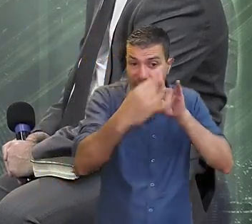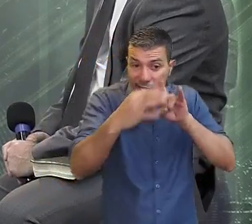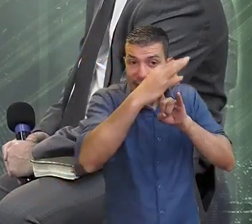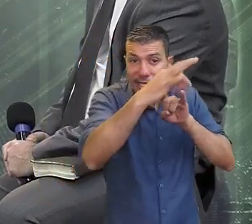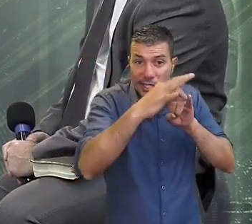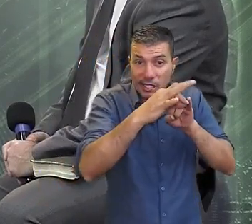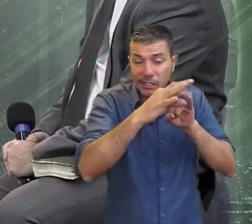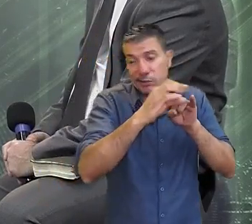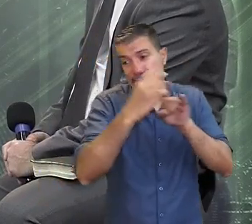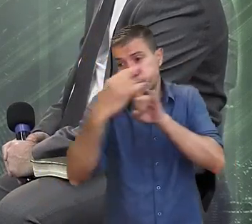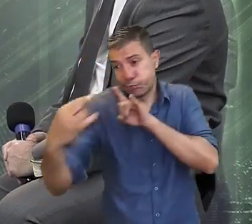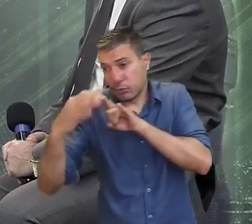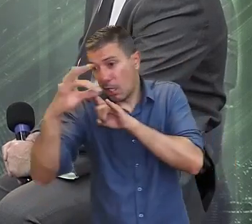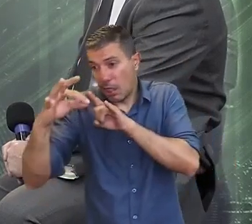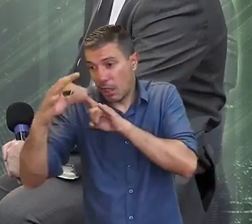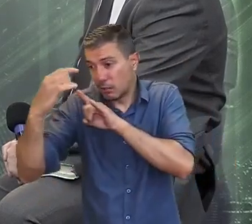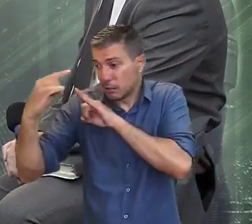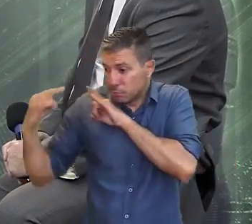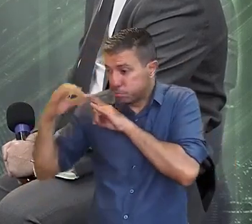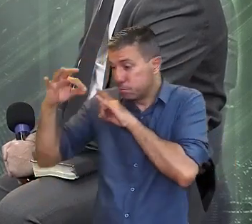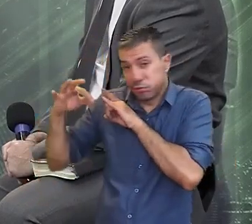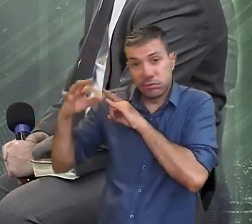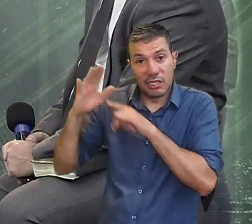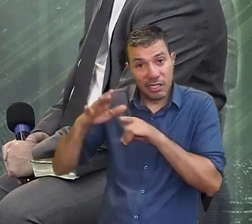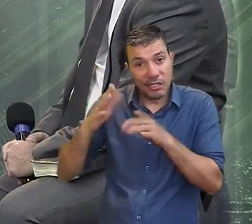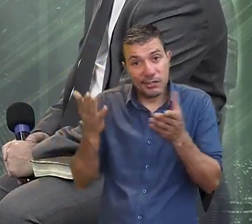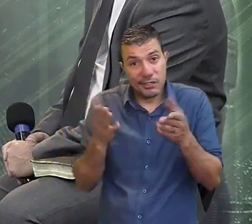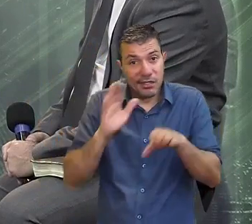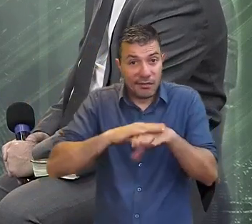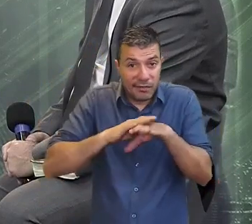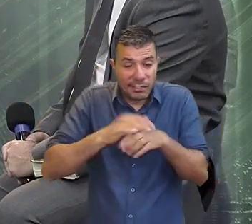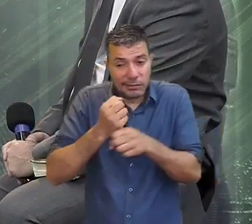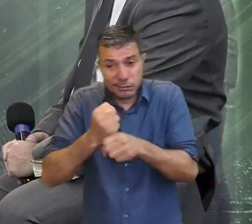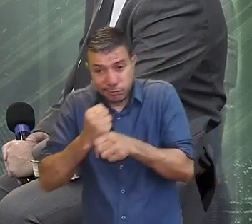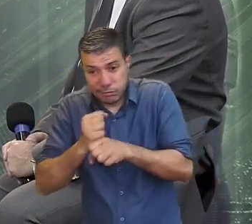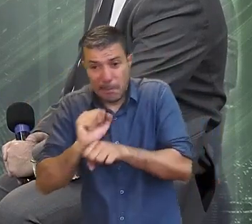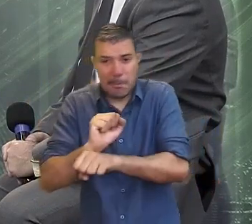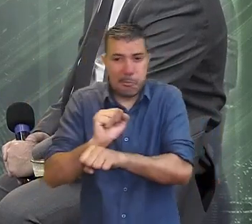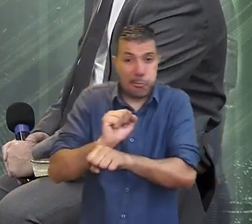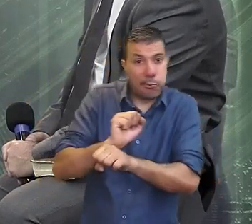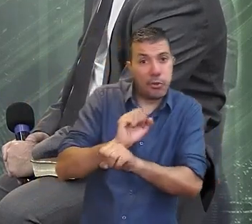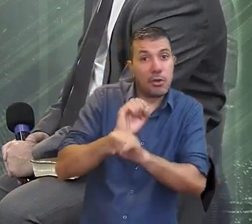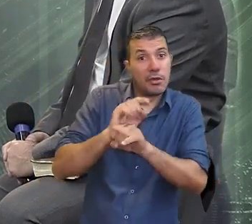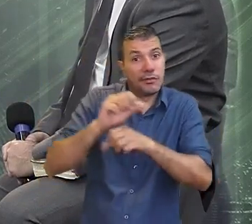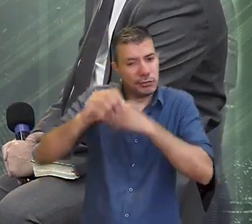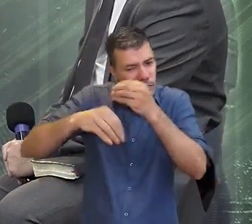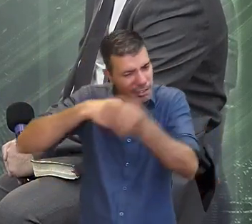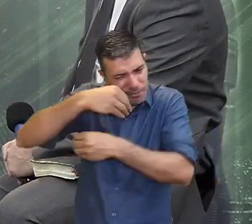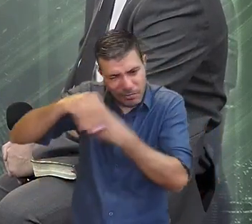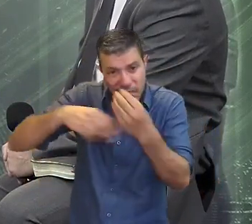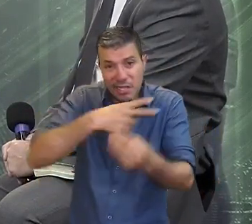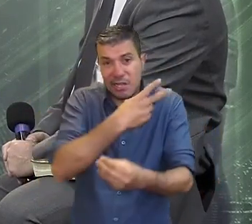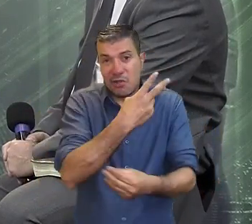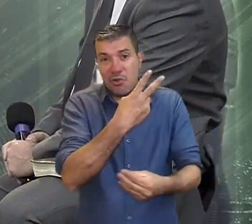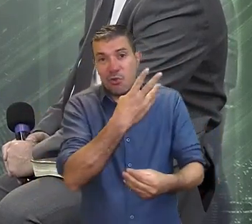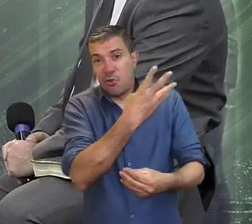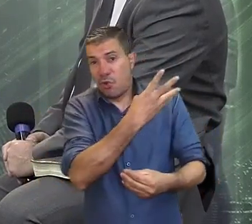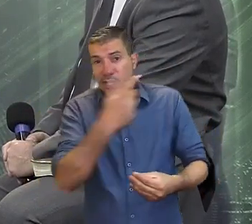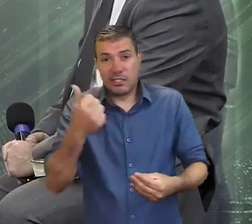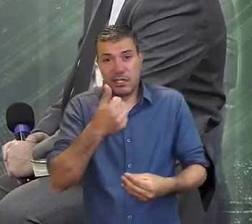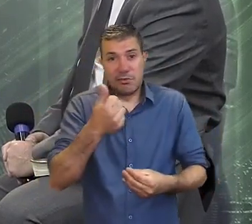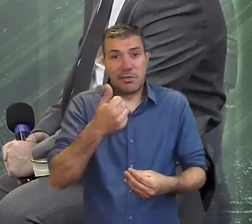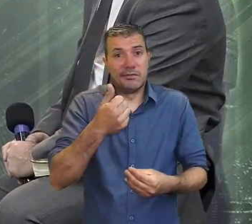tenda móvel, quando o santuário ele ainda não era estabelecido fixamente lá em Siló, ele foi mudado cerca de 41